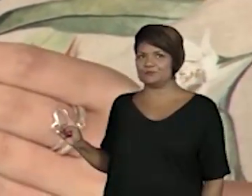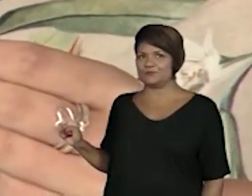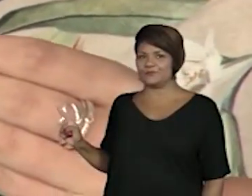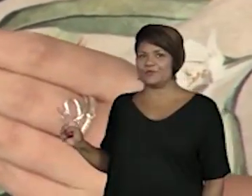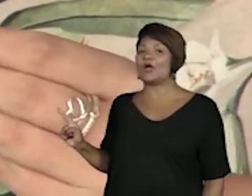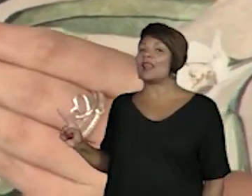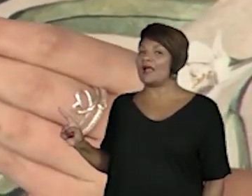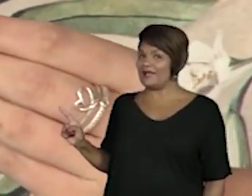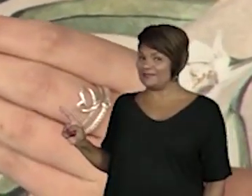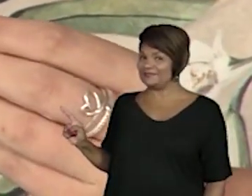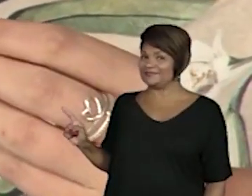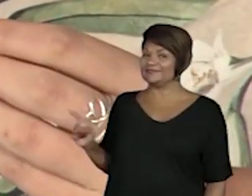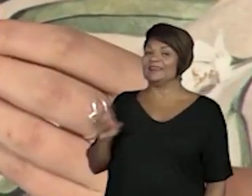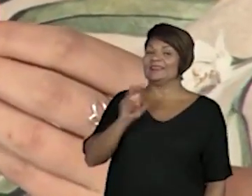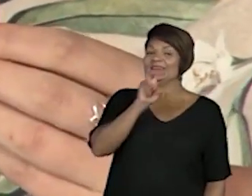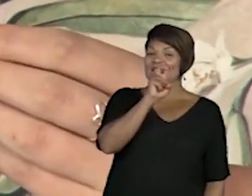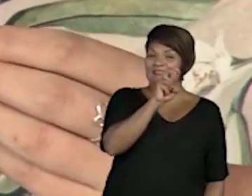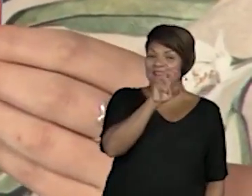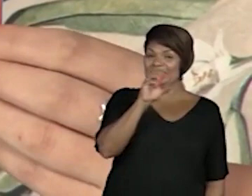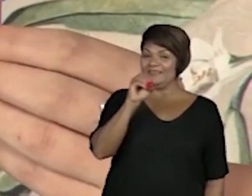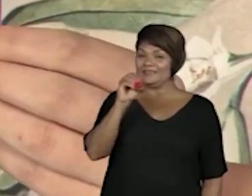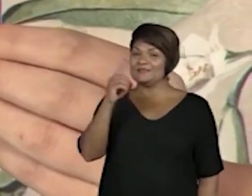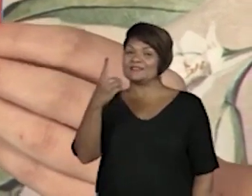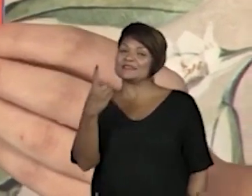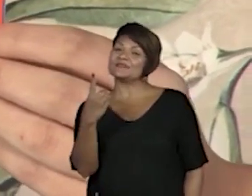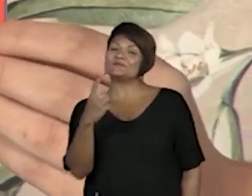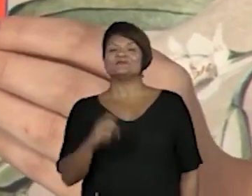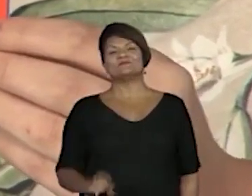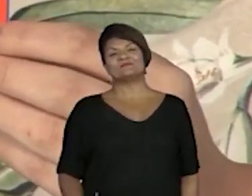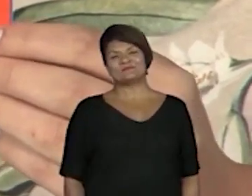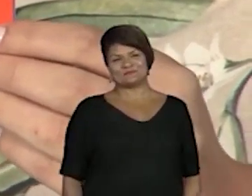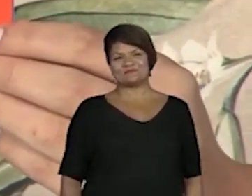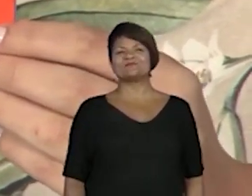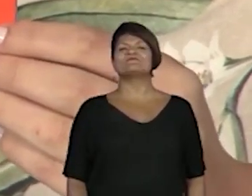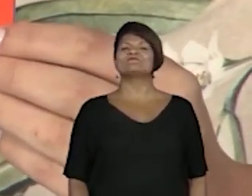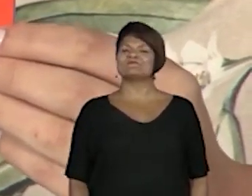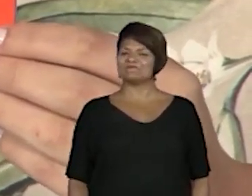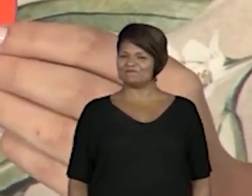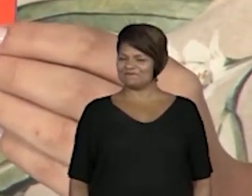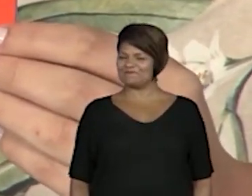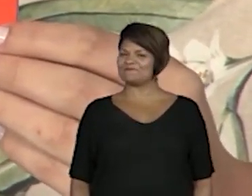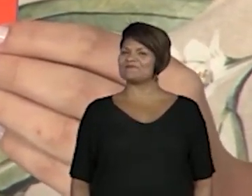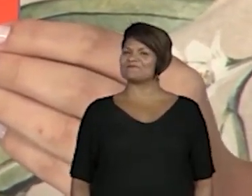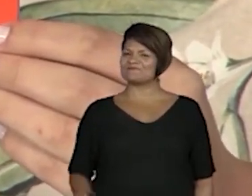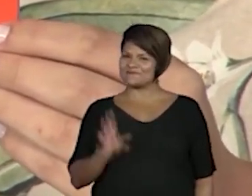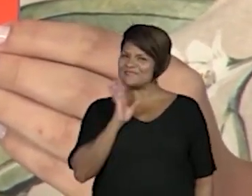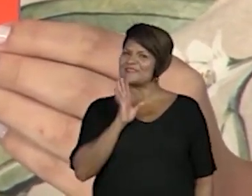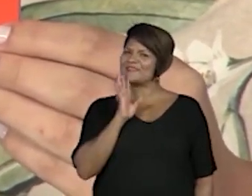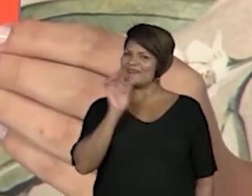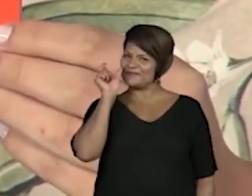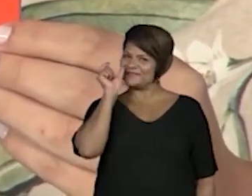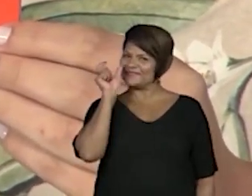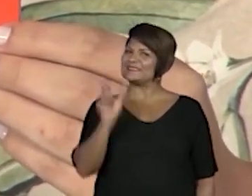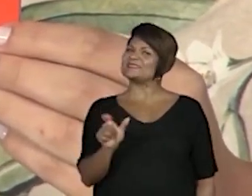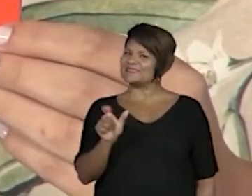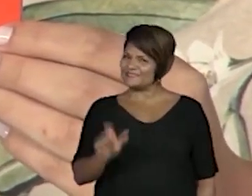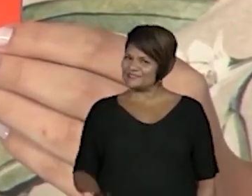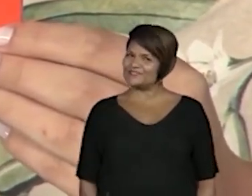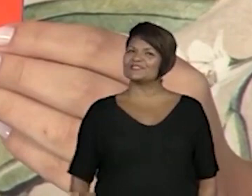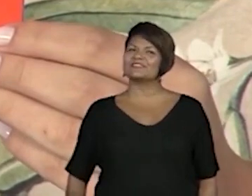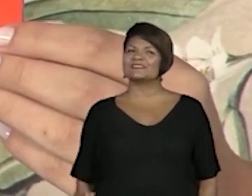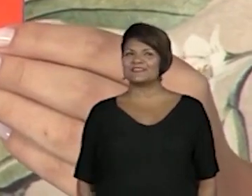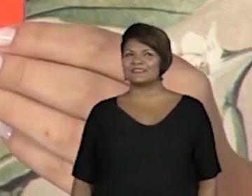aí, juntando? E juntando, deu 501. Olha como é interessante, vou colocar aqui,